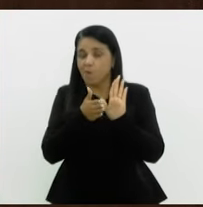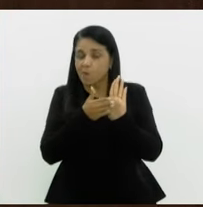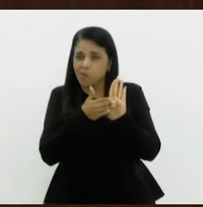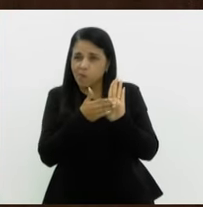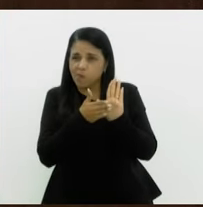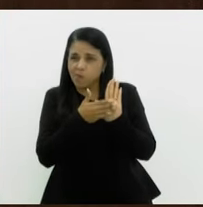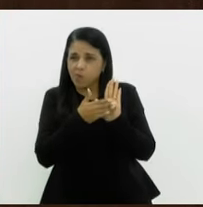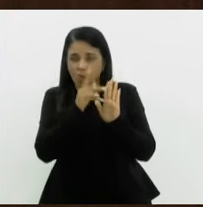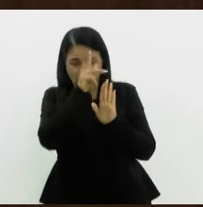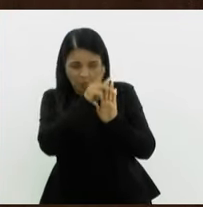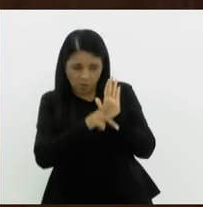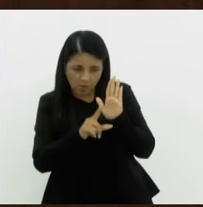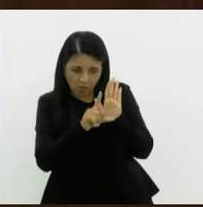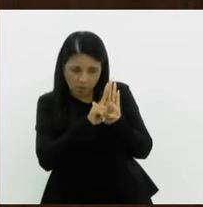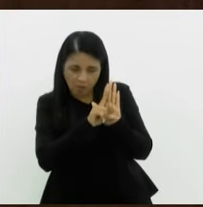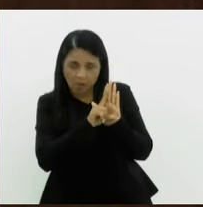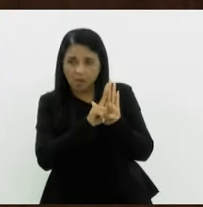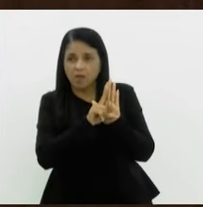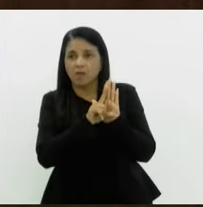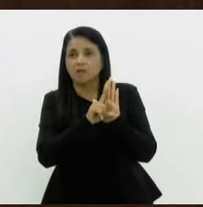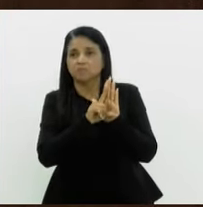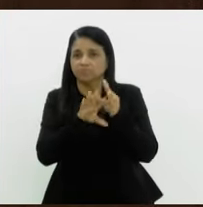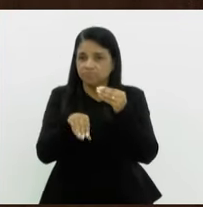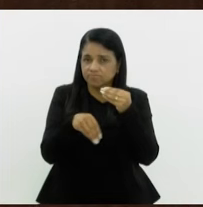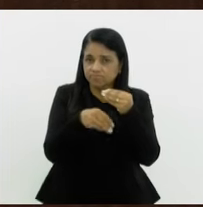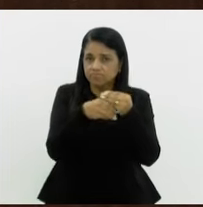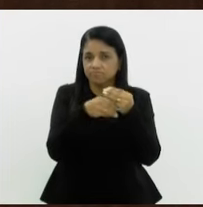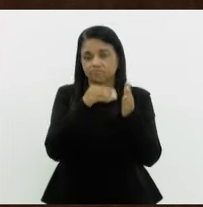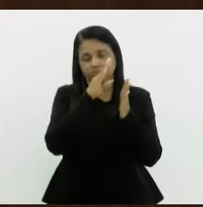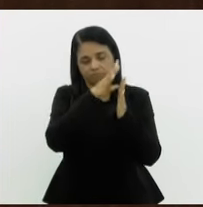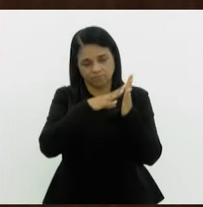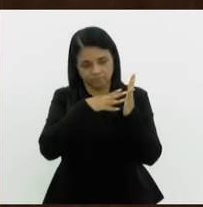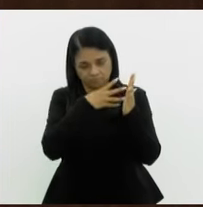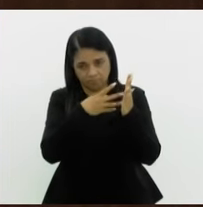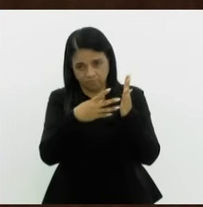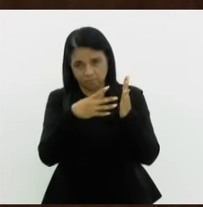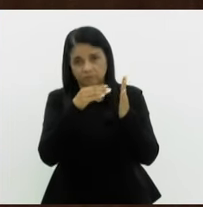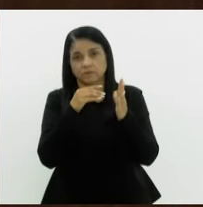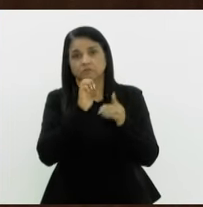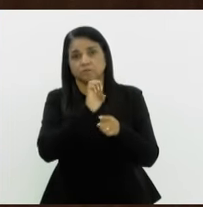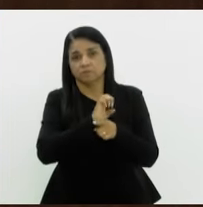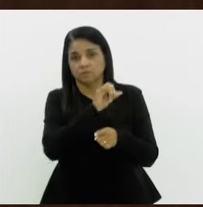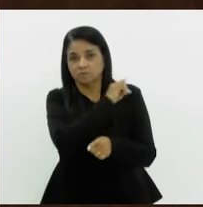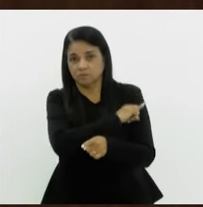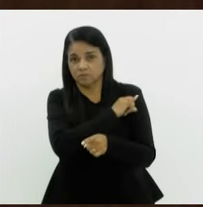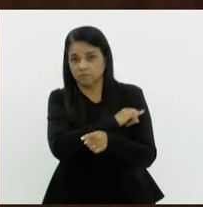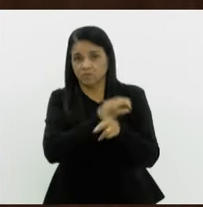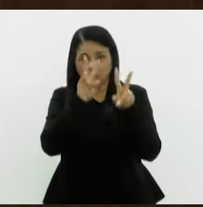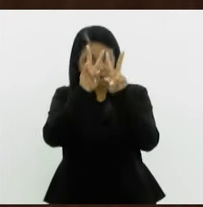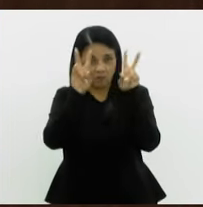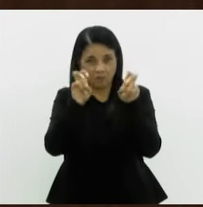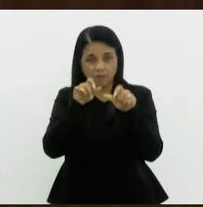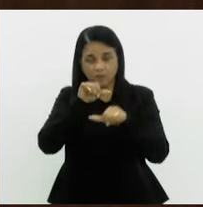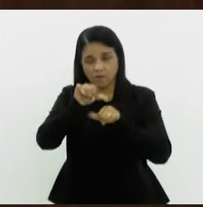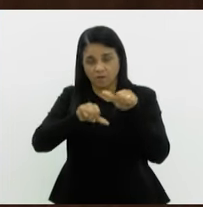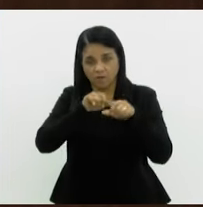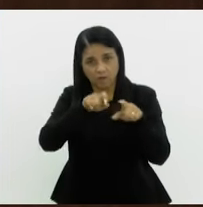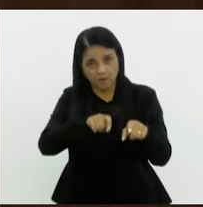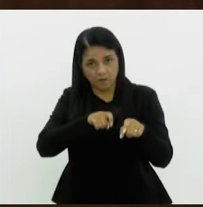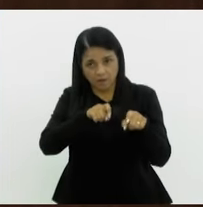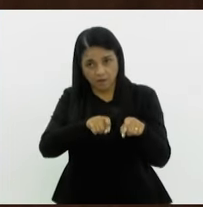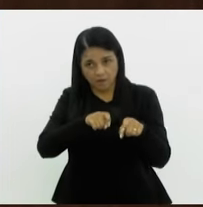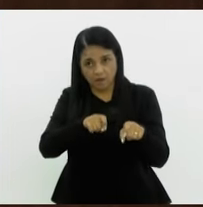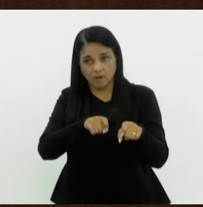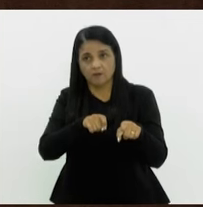esse projeto de lei de nós incluirmos no calendário do Estado do Rio de Janeiro esses temas da reforma agrária,